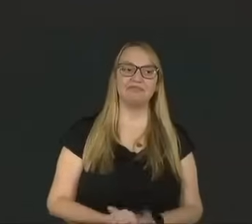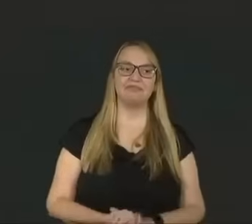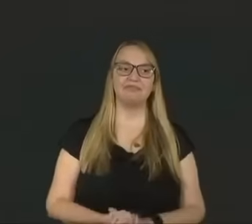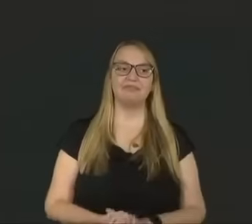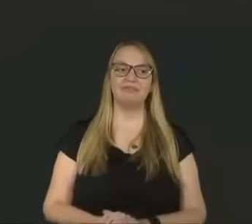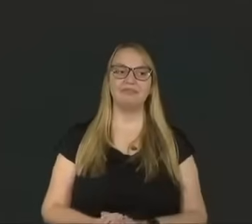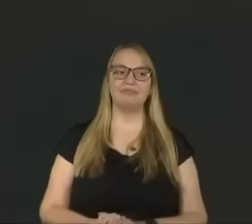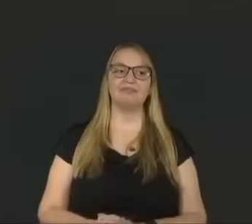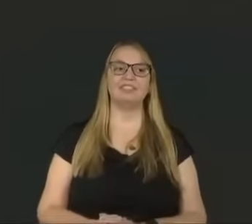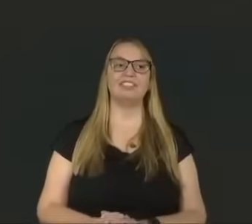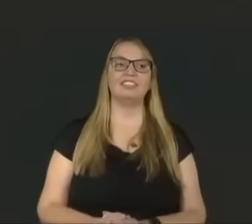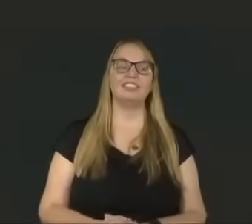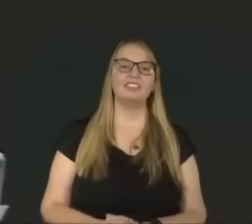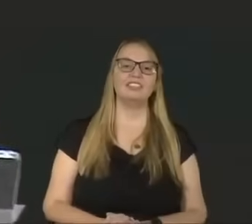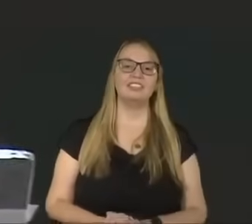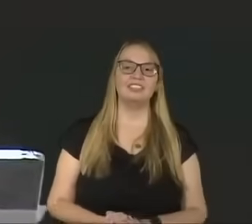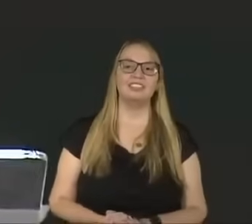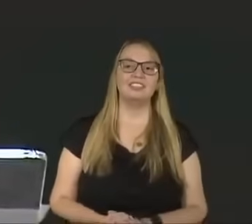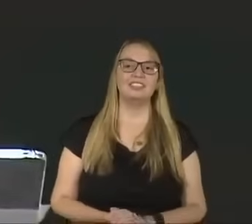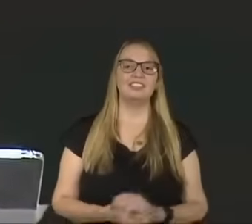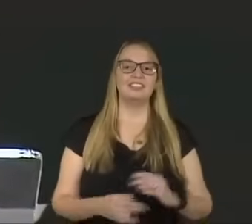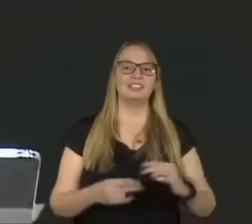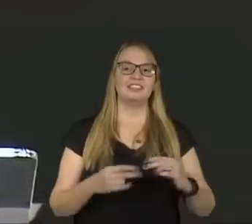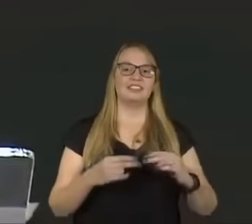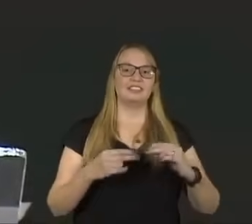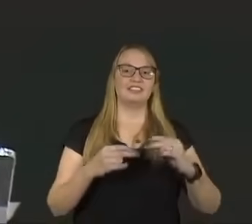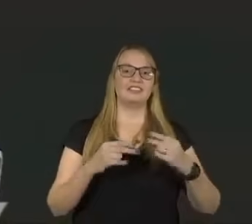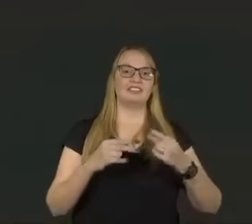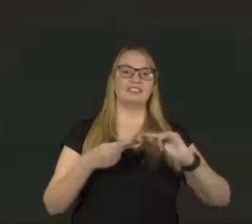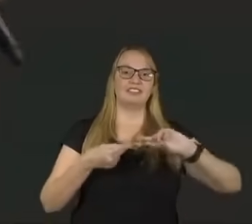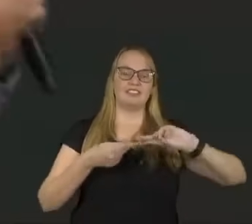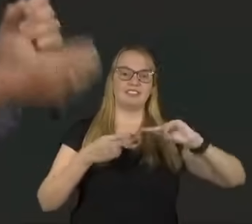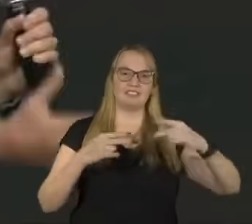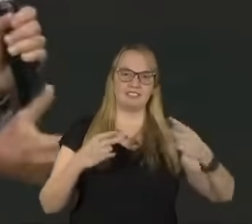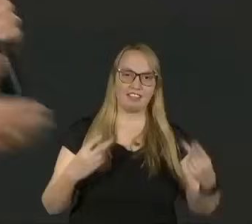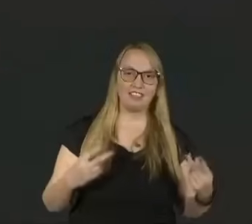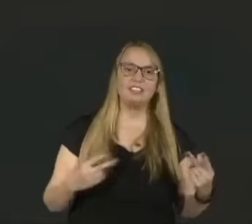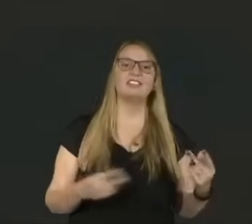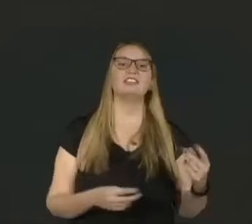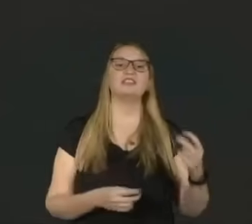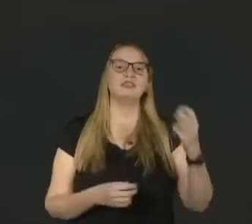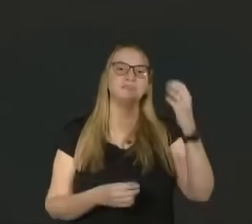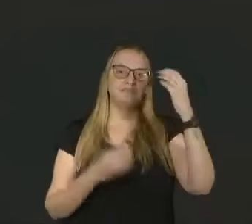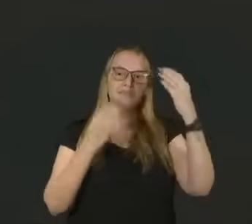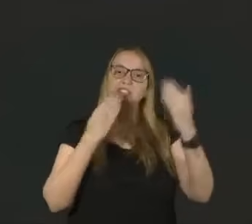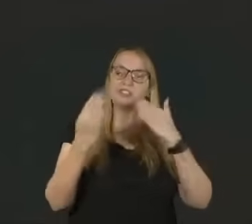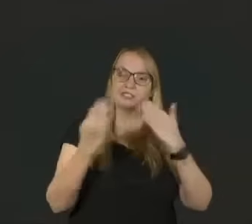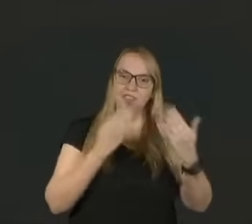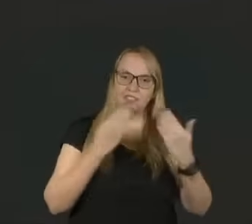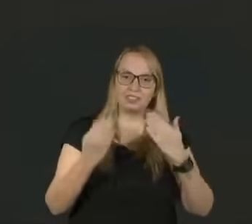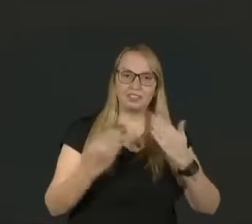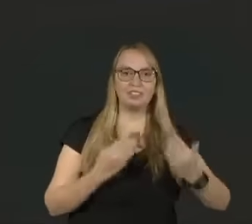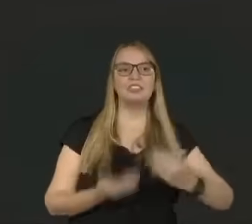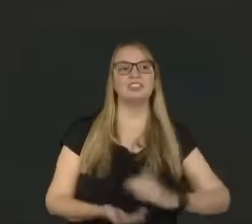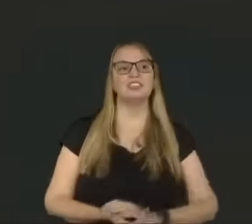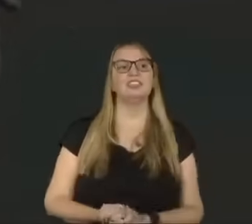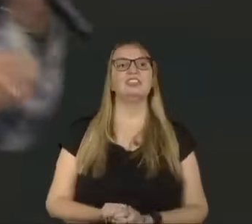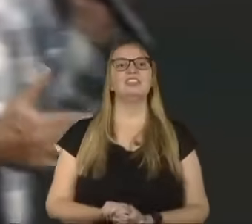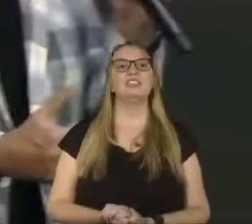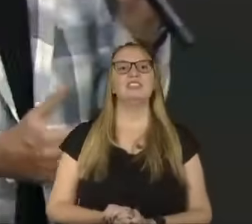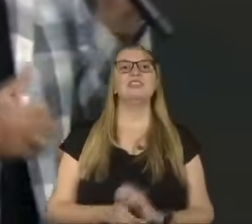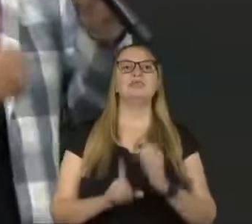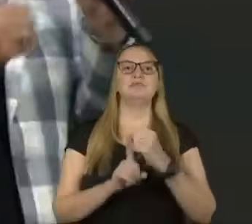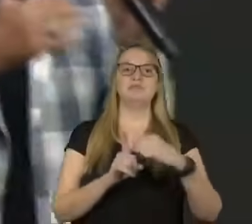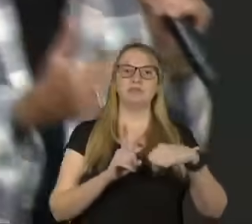são questões genéticas questões psicológicas questões